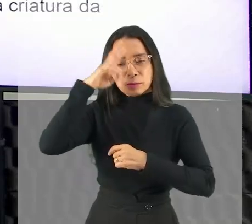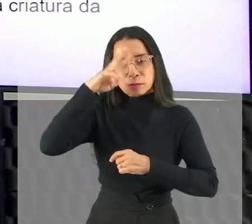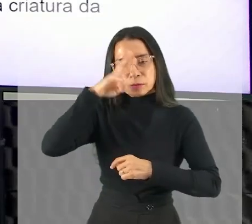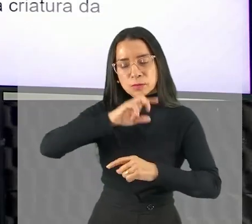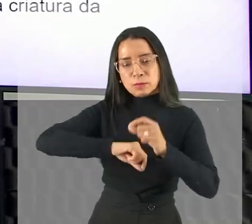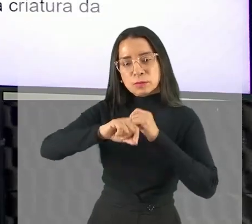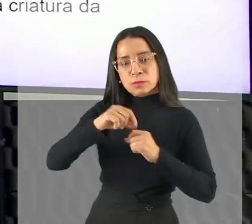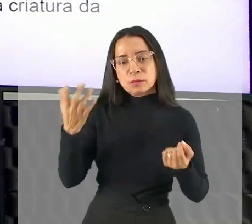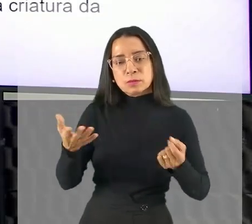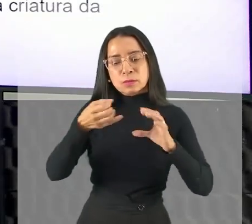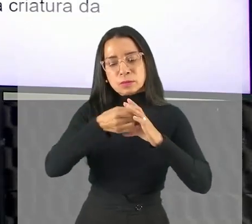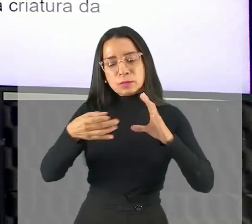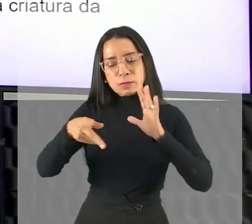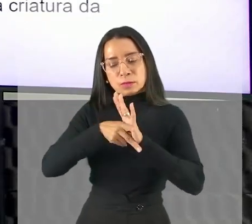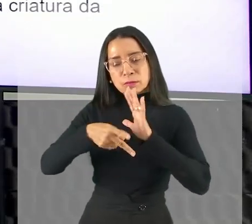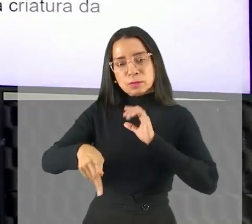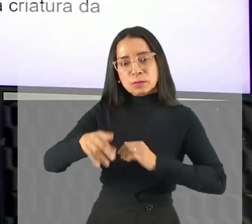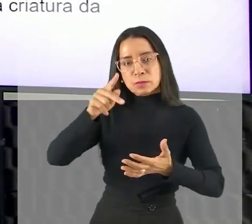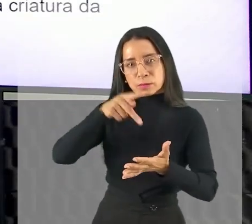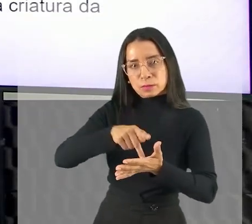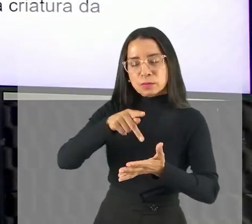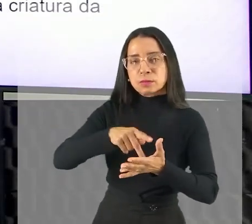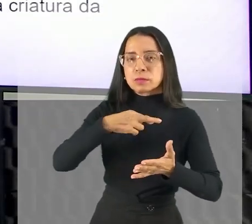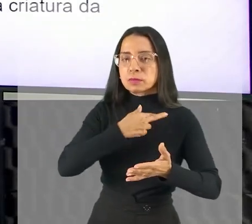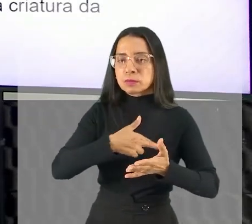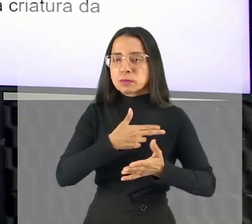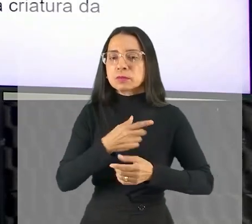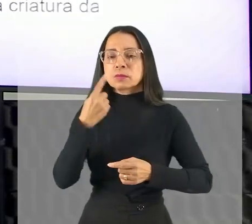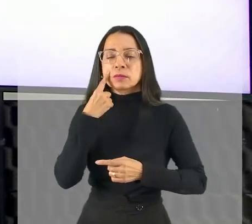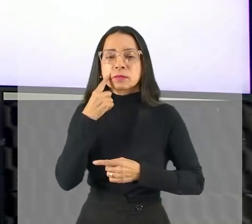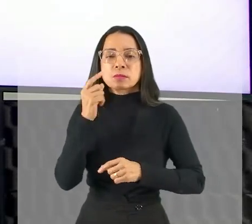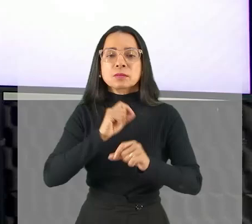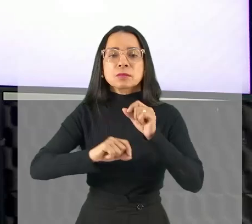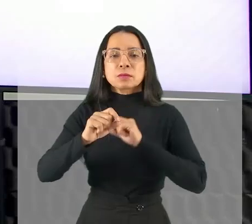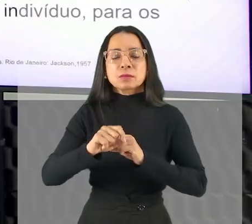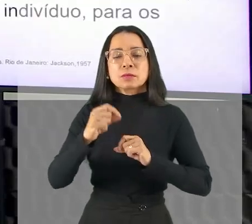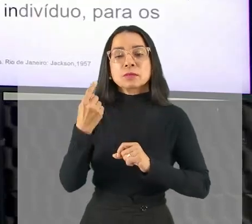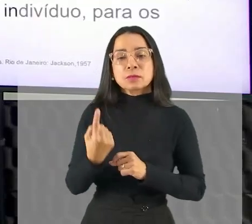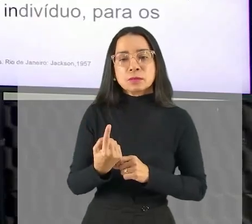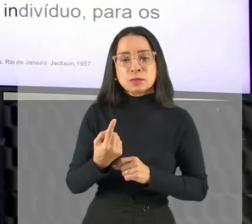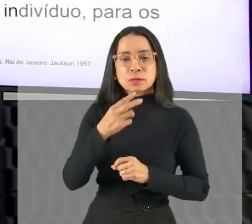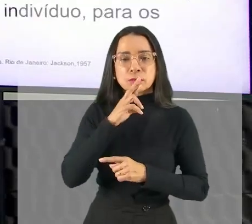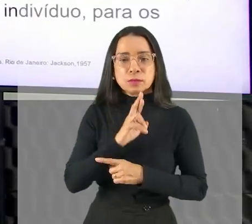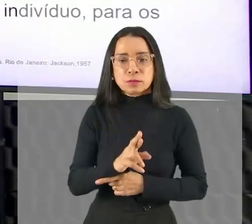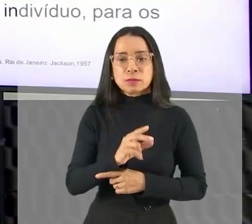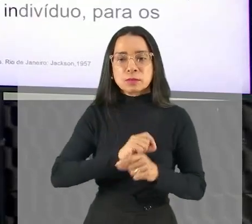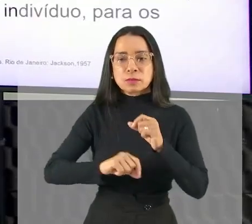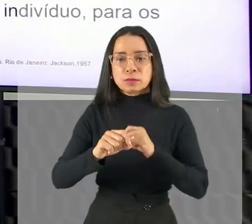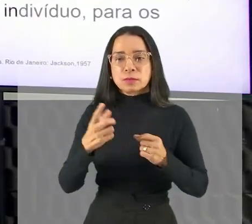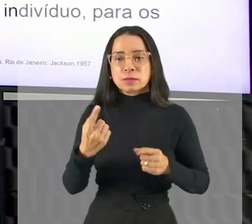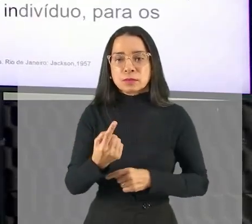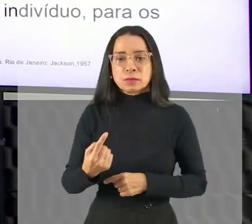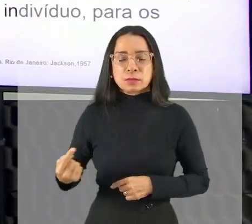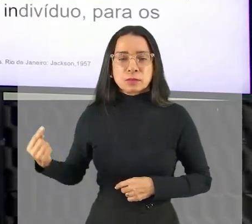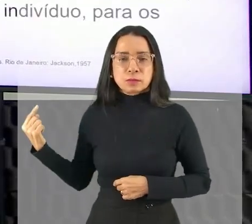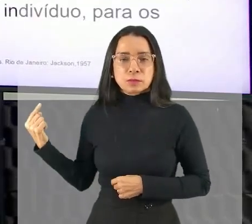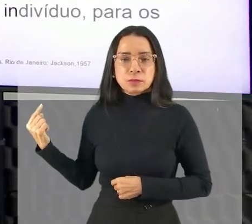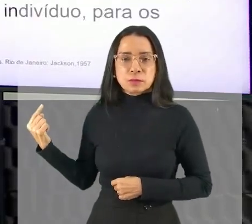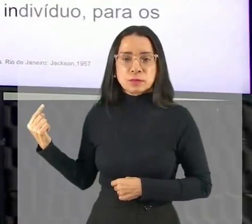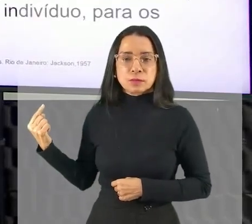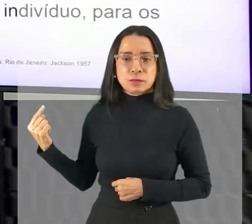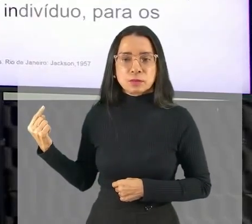lembrados, né, das características de fato do romantismo, vocês vão ver que a única alternativa que está diretamente relacionada